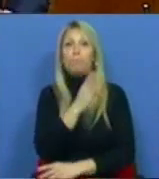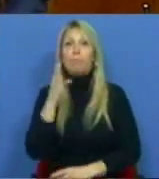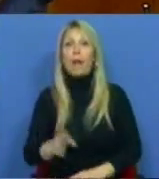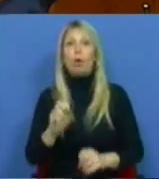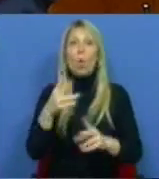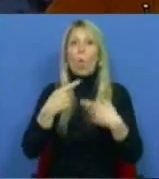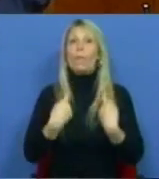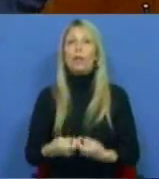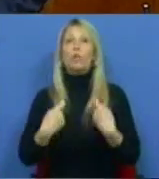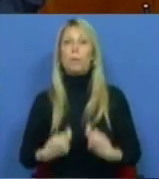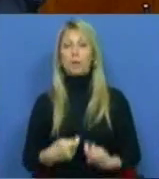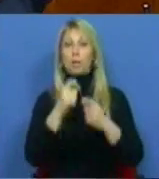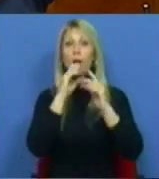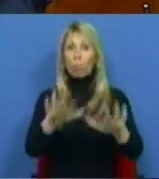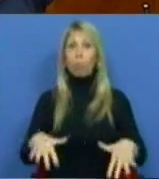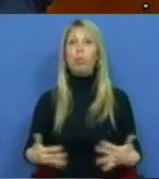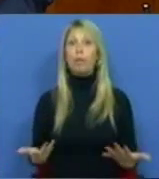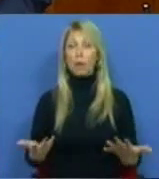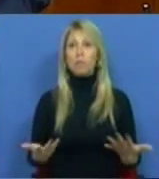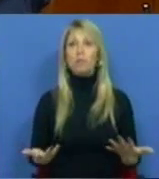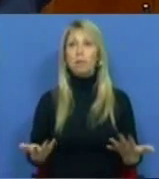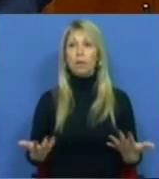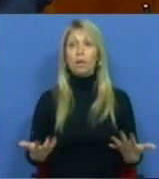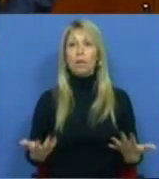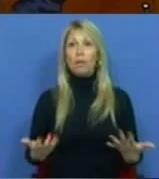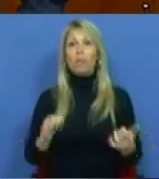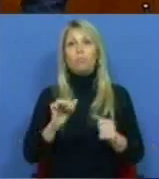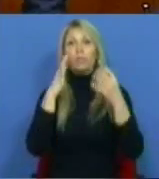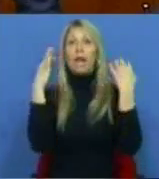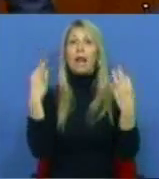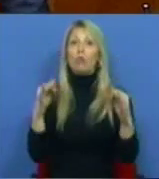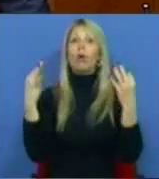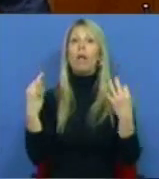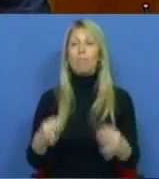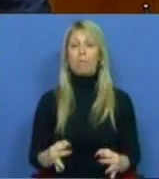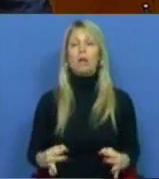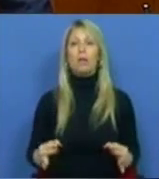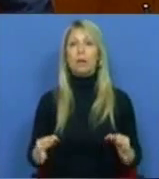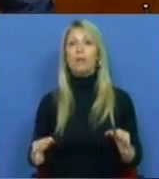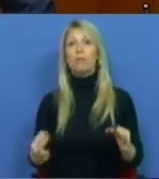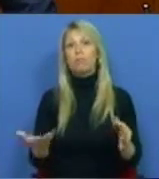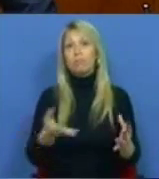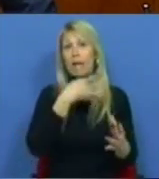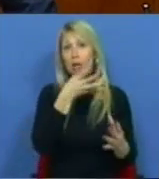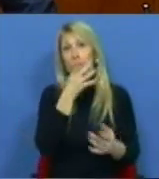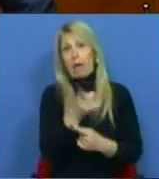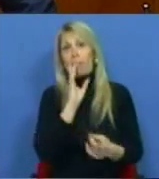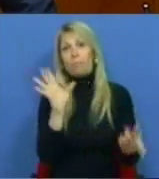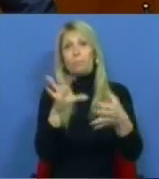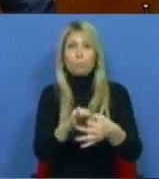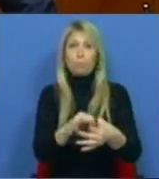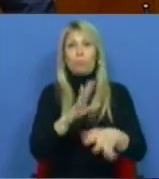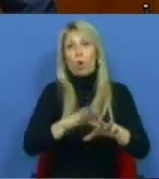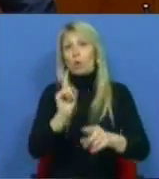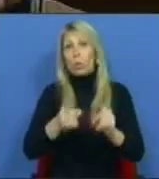uma despesa que pudesse ser naturalmente a justificação para o